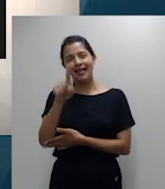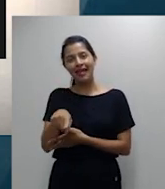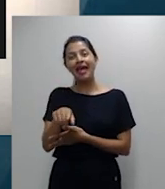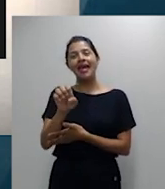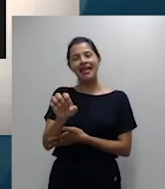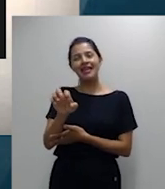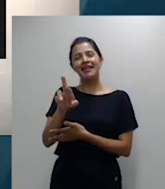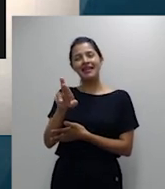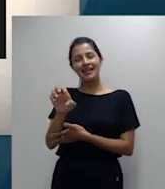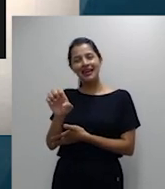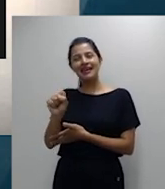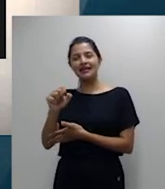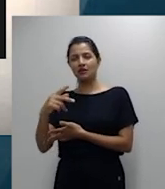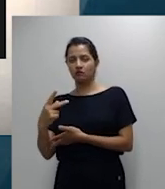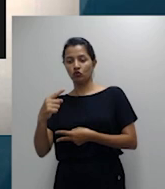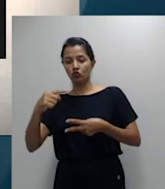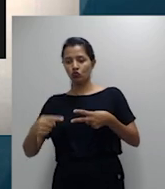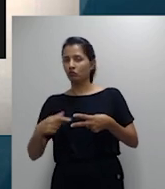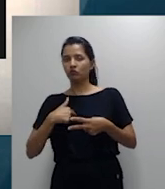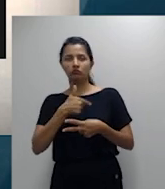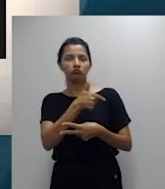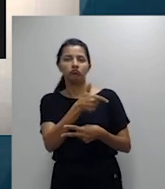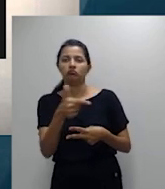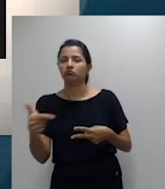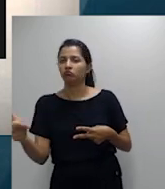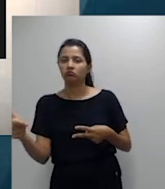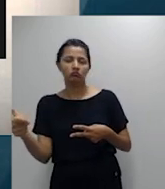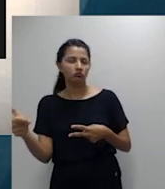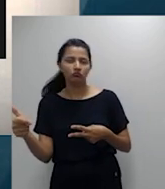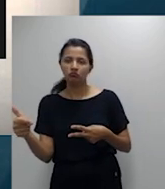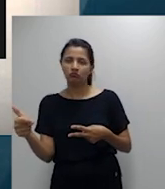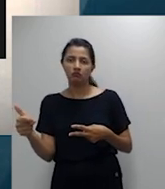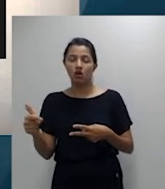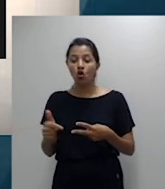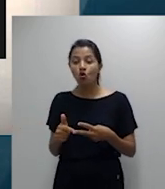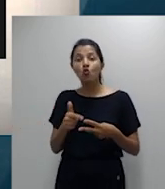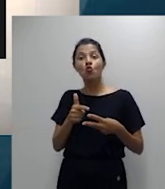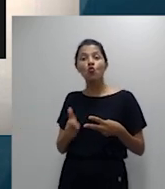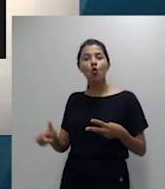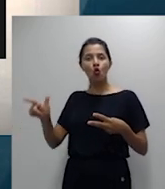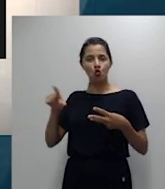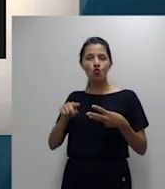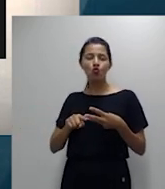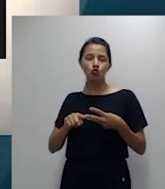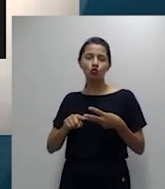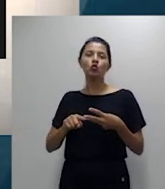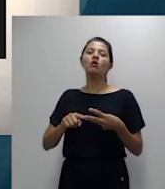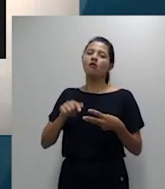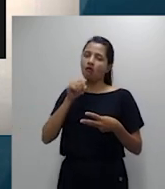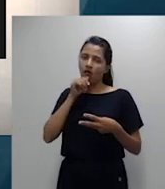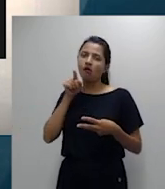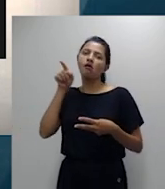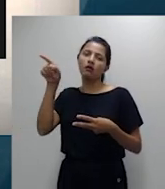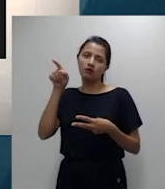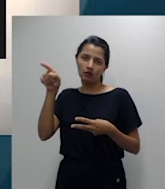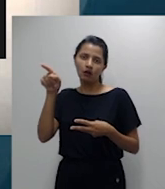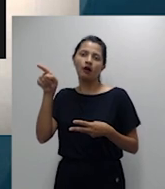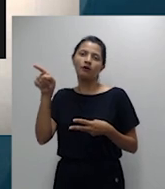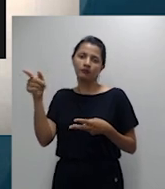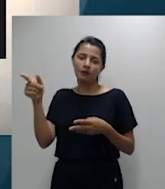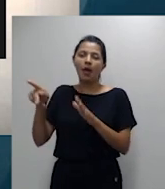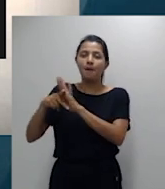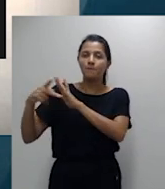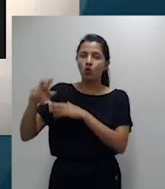desses dois não existe e o outro eresp ainda está lá é no lixo